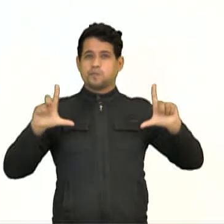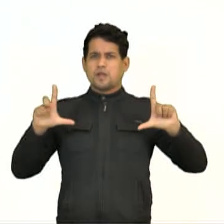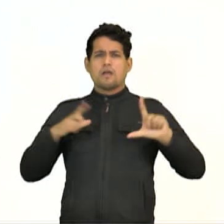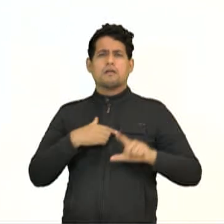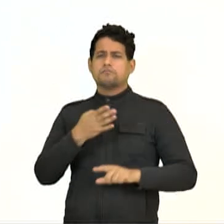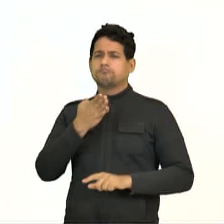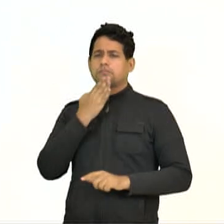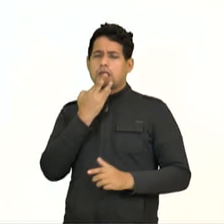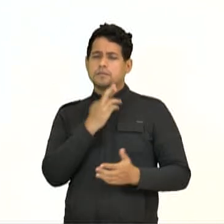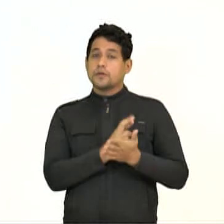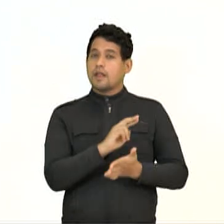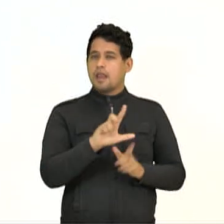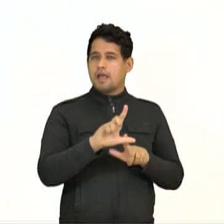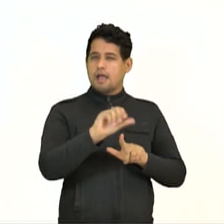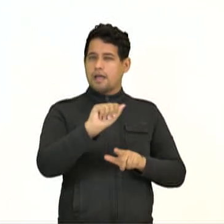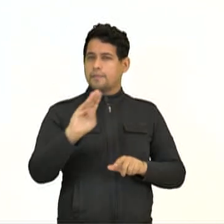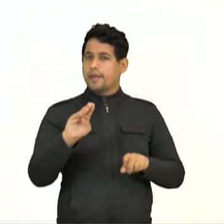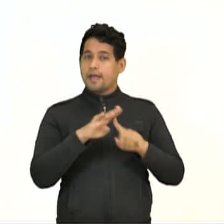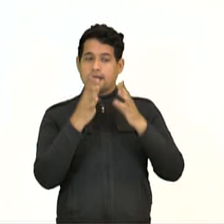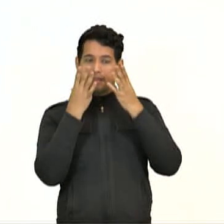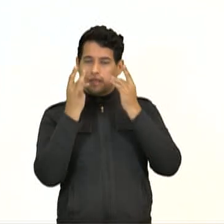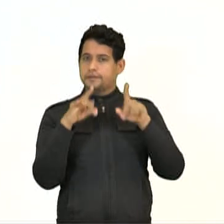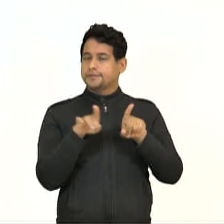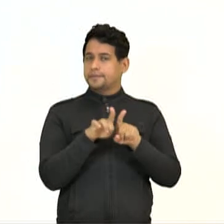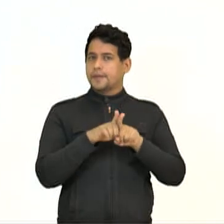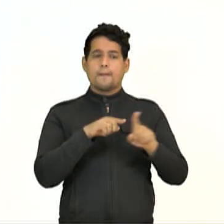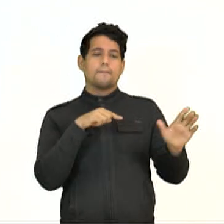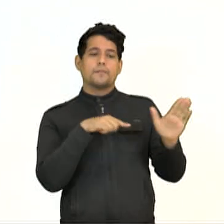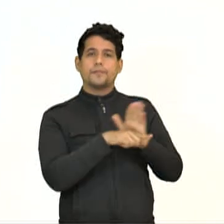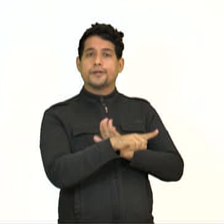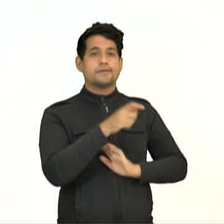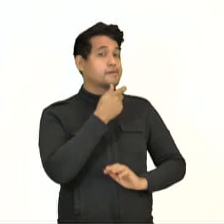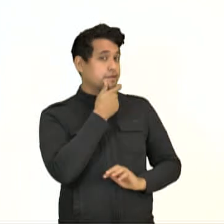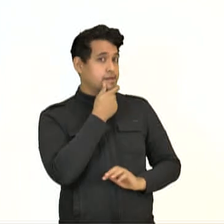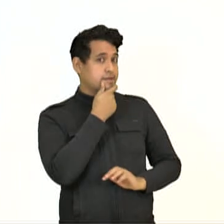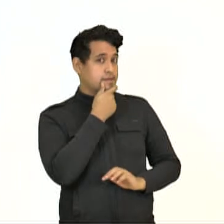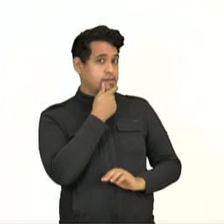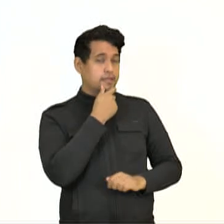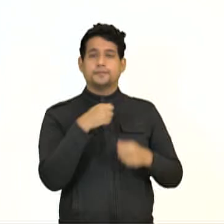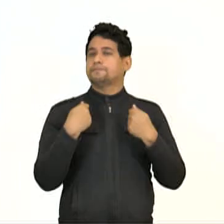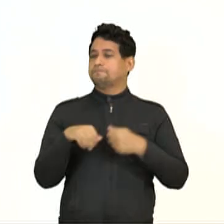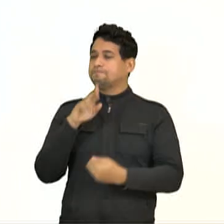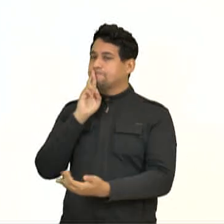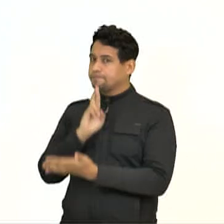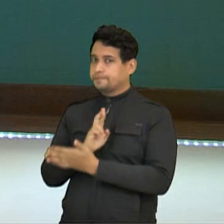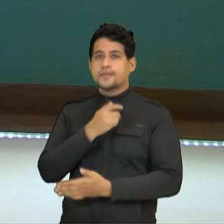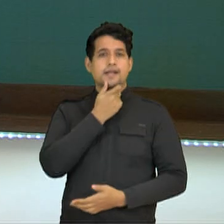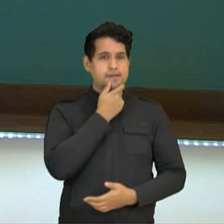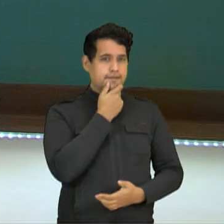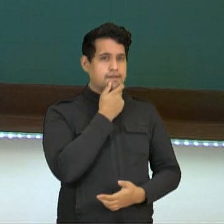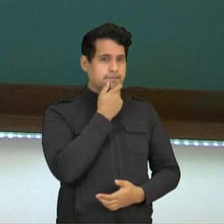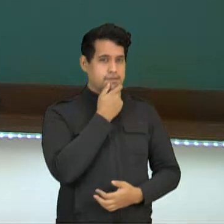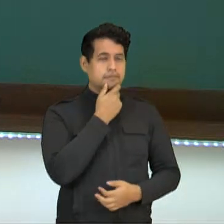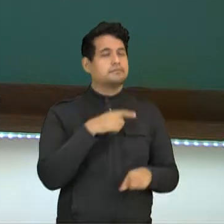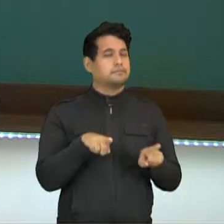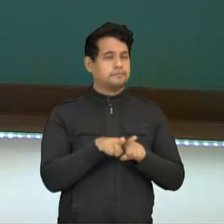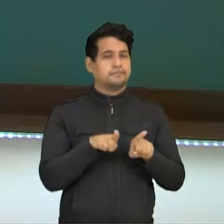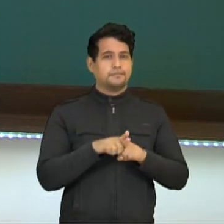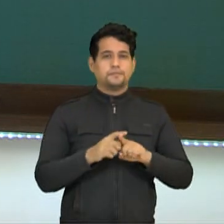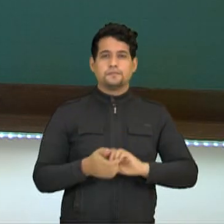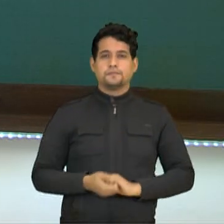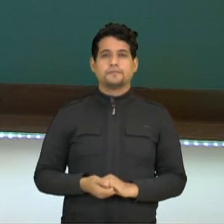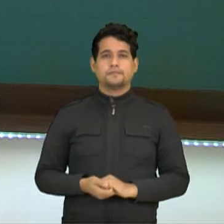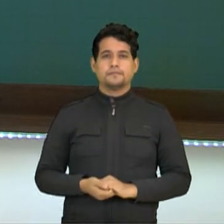me responda a letra A e B. Presta atenção. Perguntas em inglês, respostas, procurar responder em